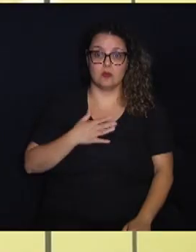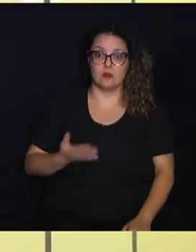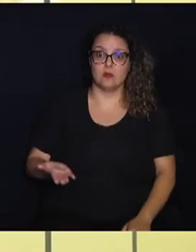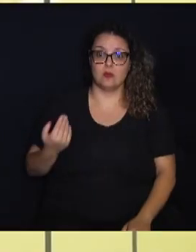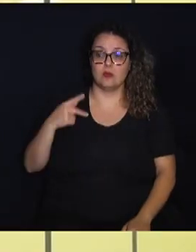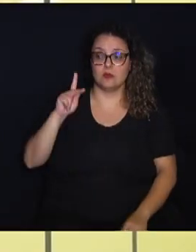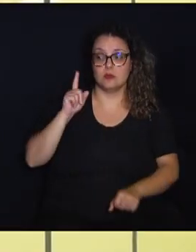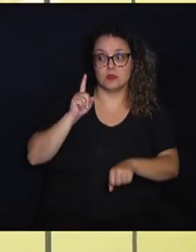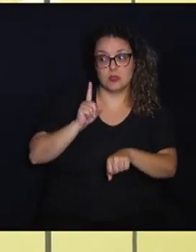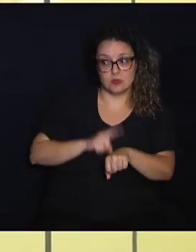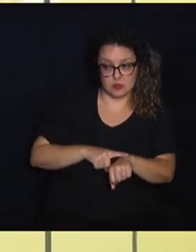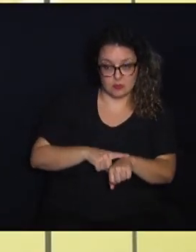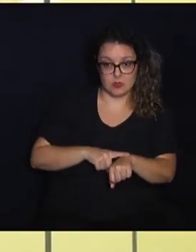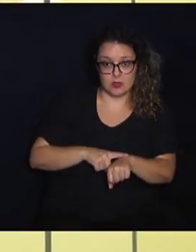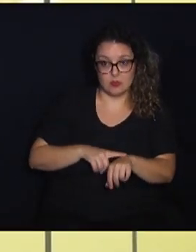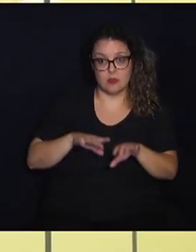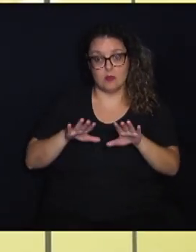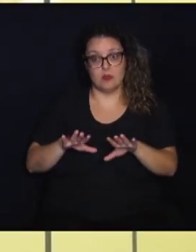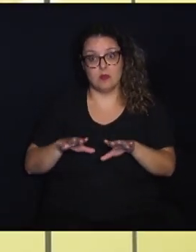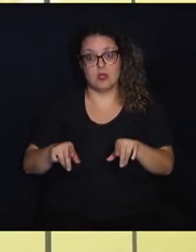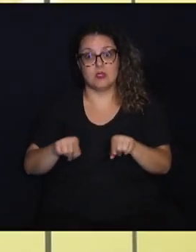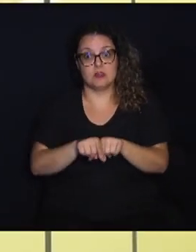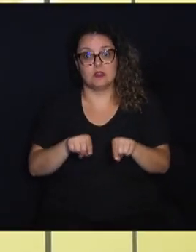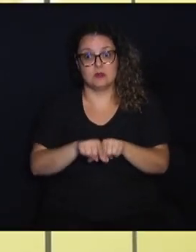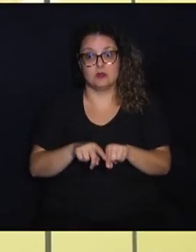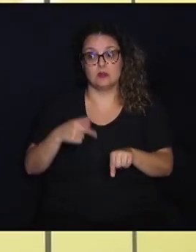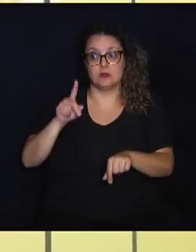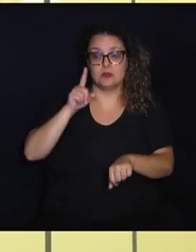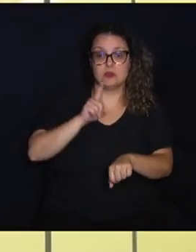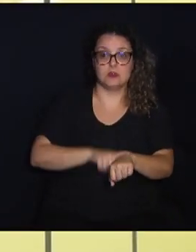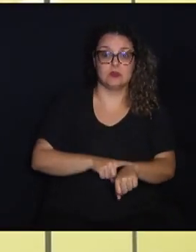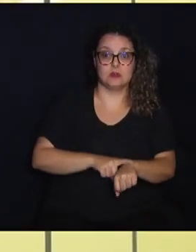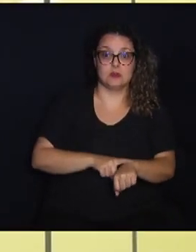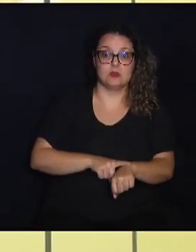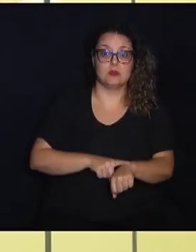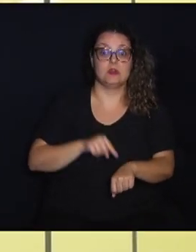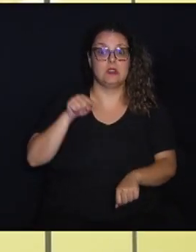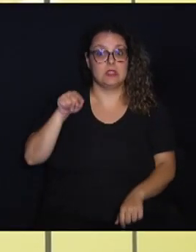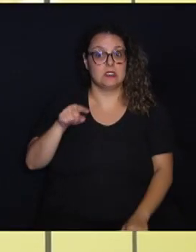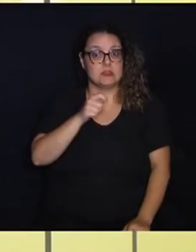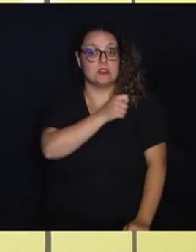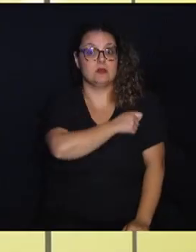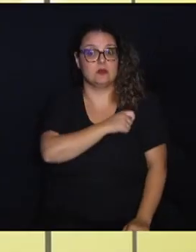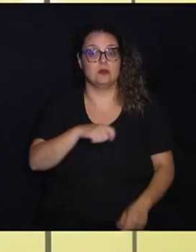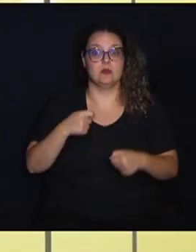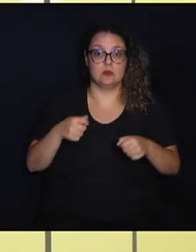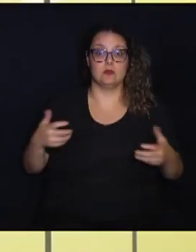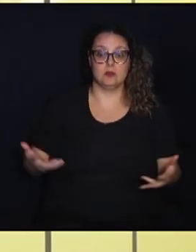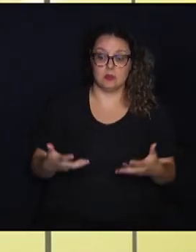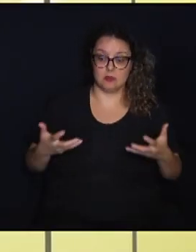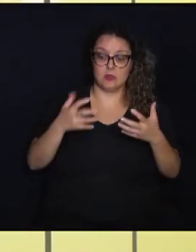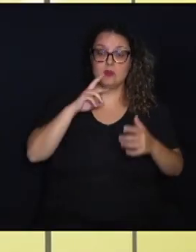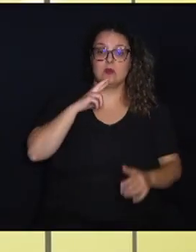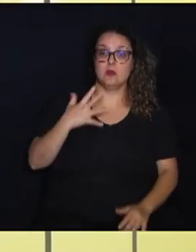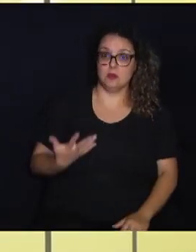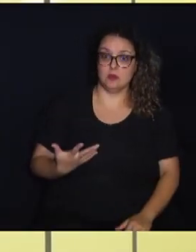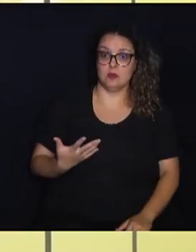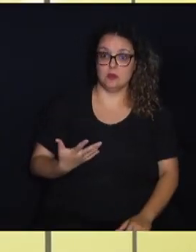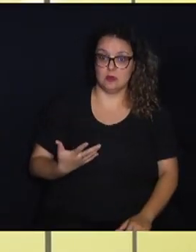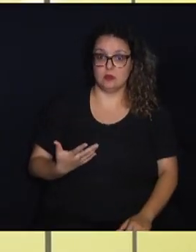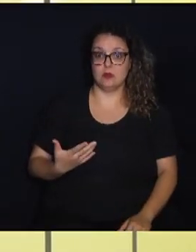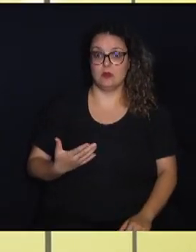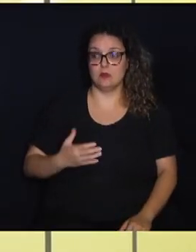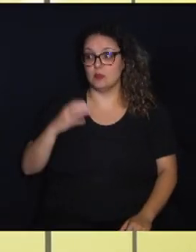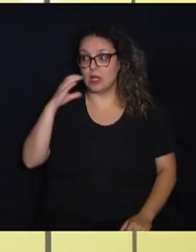tempo. Só que ao mesmo tempo, vamos no seu tempo, esse aluno, ele precisa de um resultado, querendo ou não, um pouco